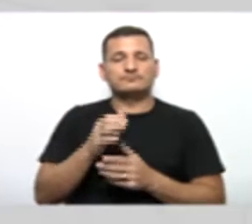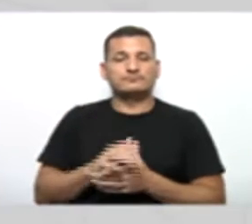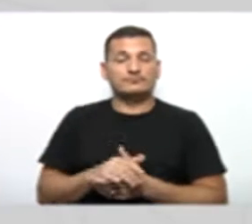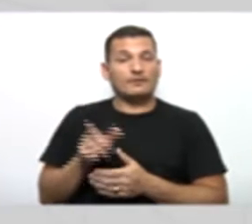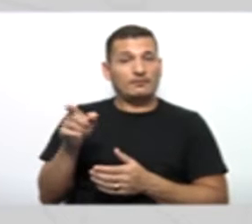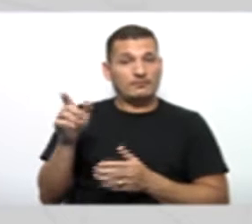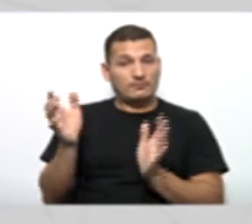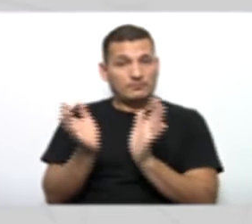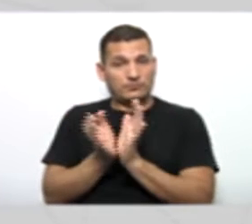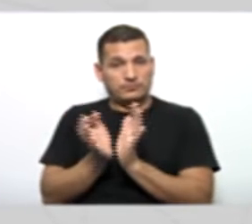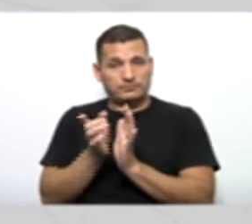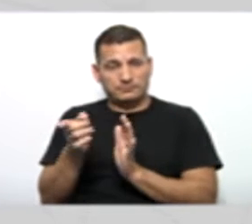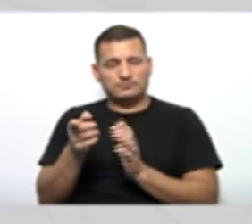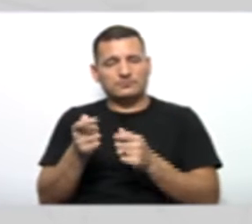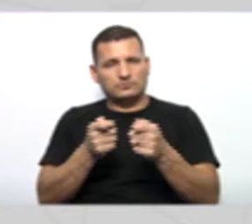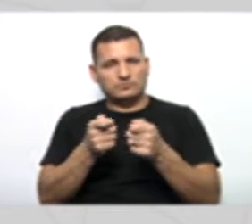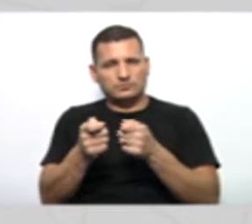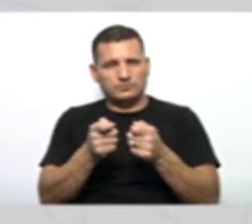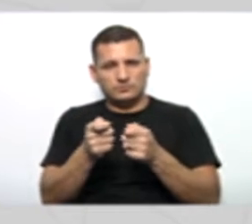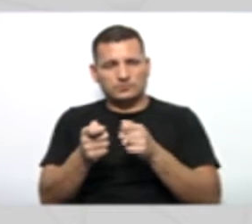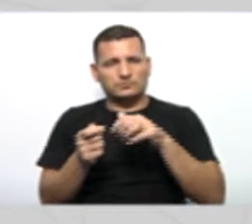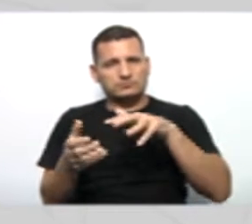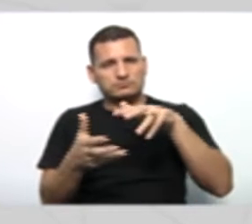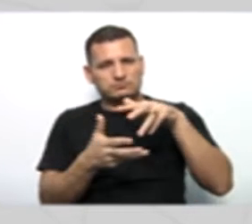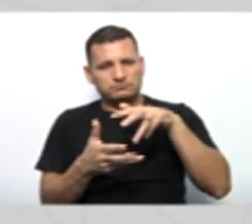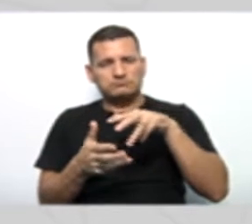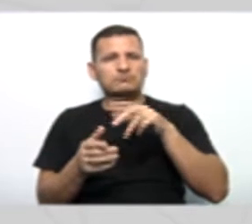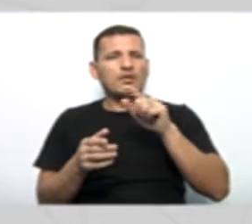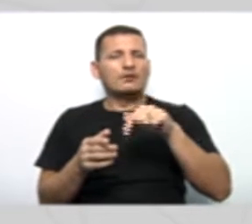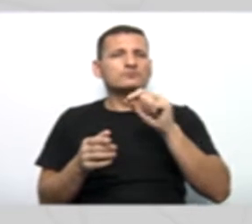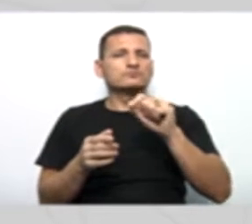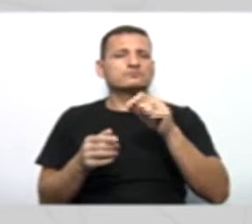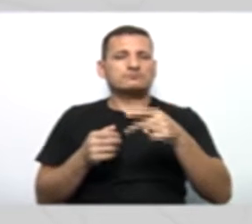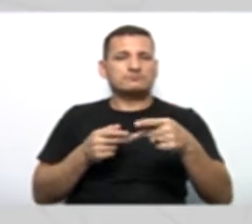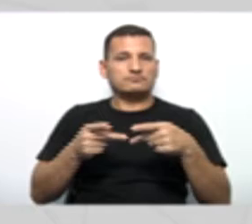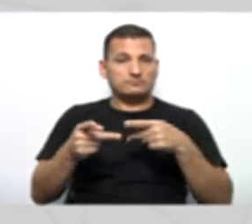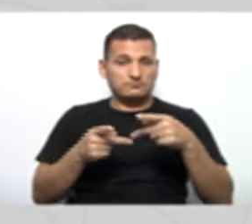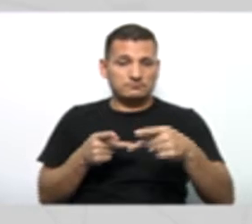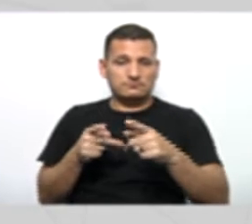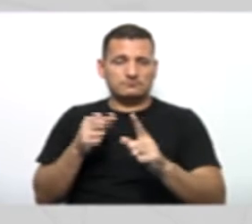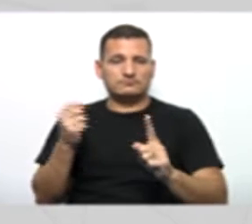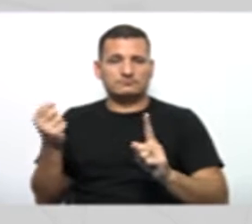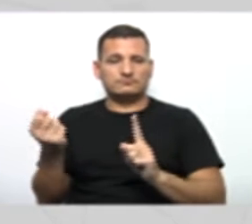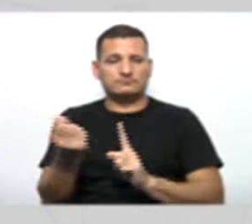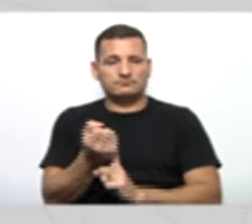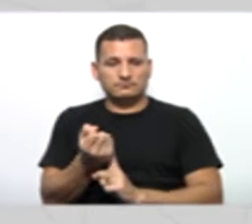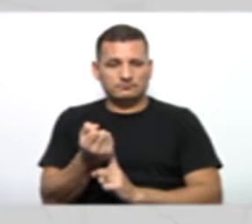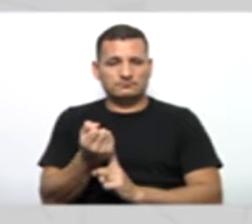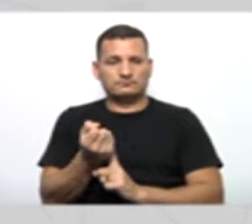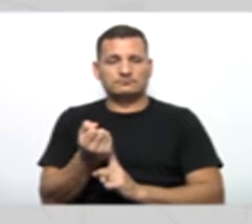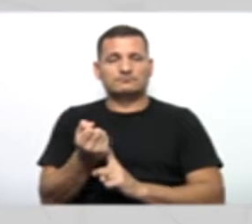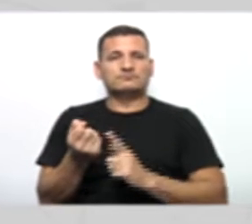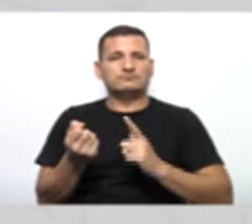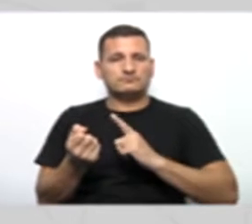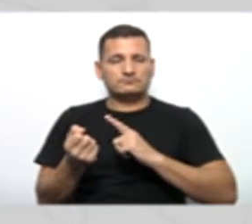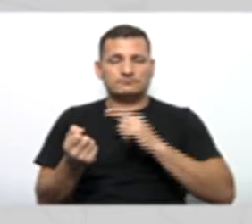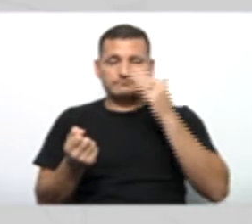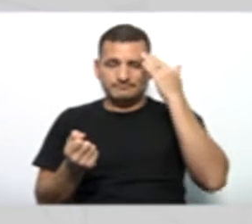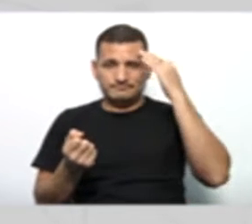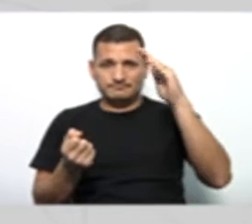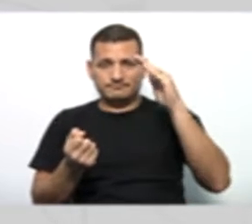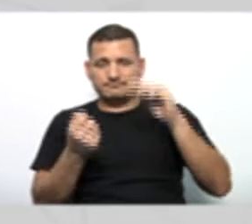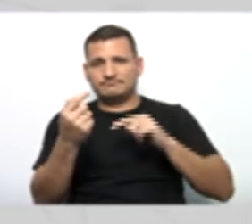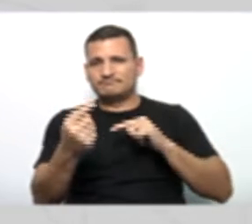grupo considera que desenvolvimento sustentável é um projeto social e tem como principal